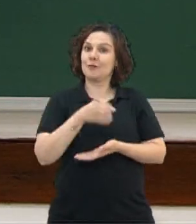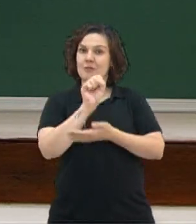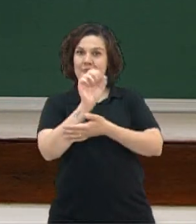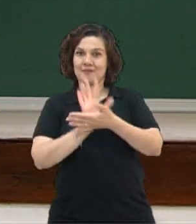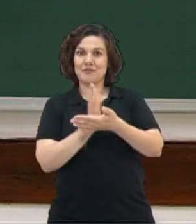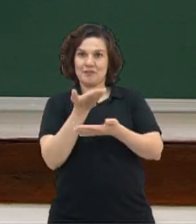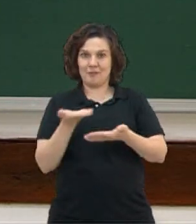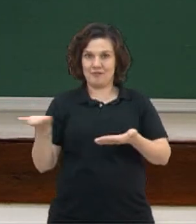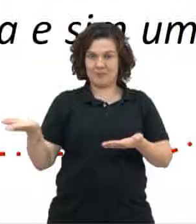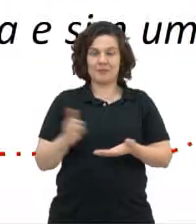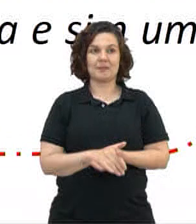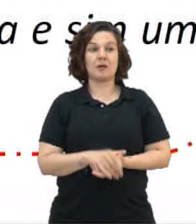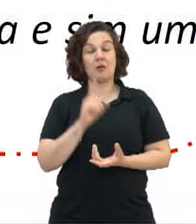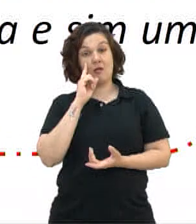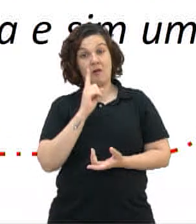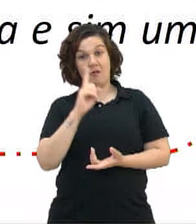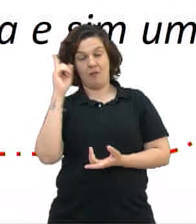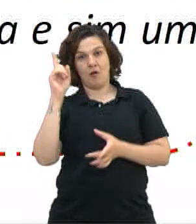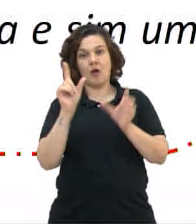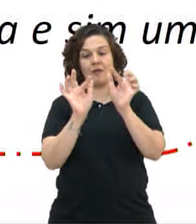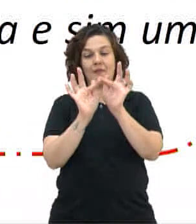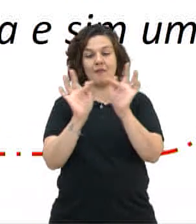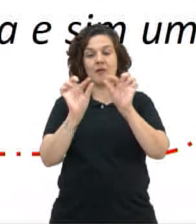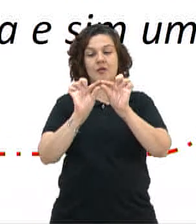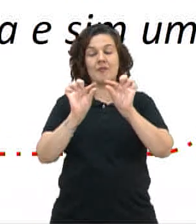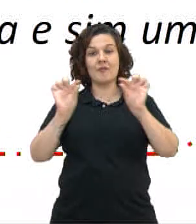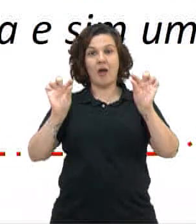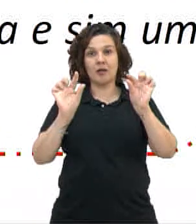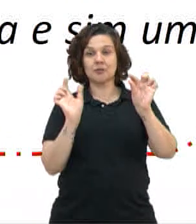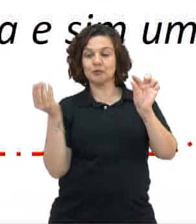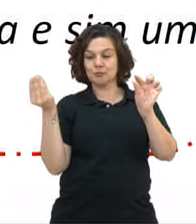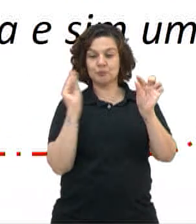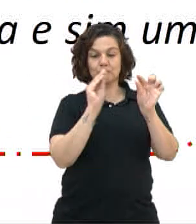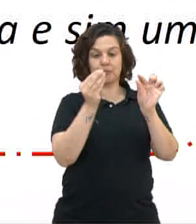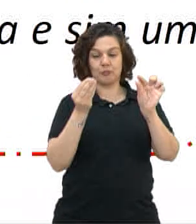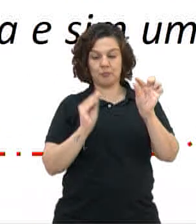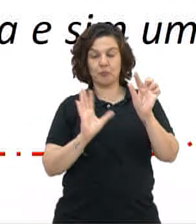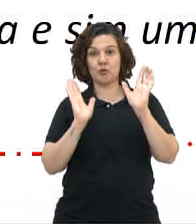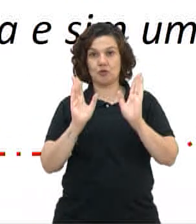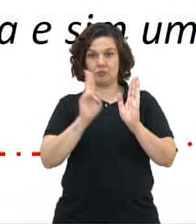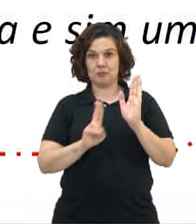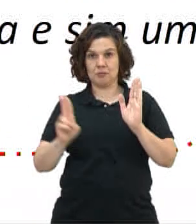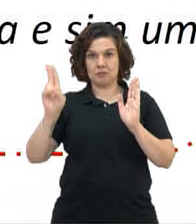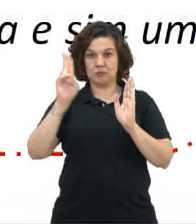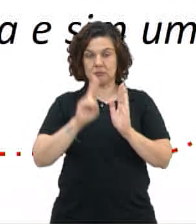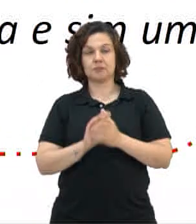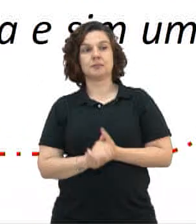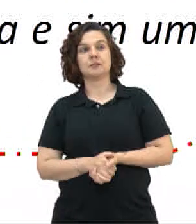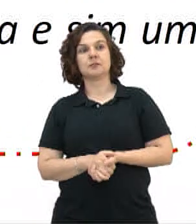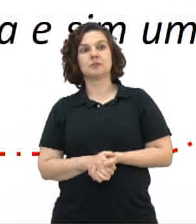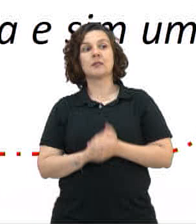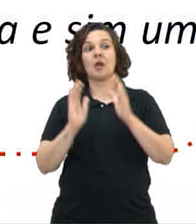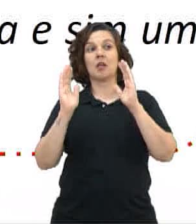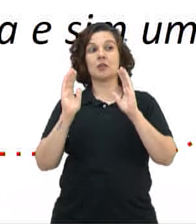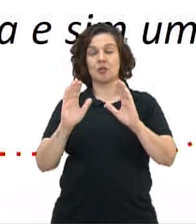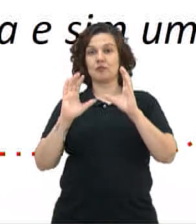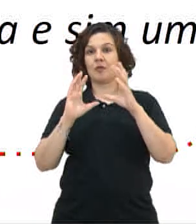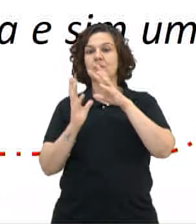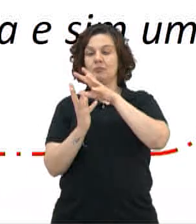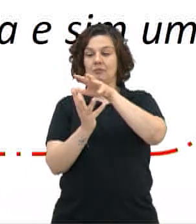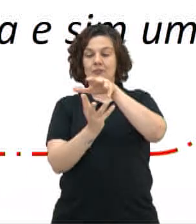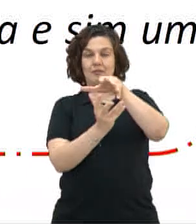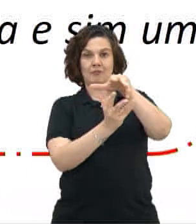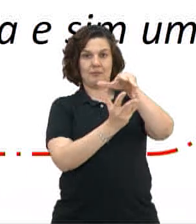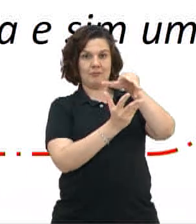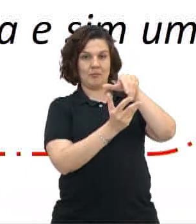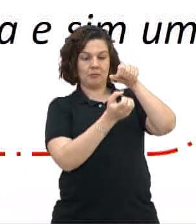ó. Tá aí na tela. Complete a frase a seguir utilizando os conceitos corretos. Nós falamos de projeções cartográficas, tá?